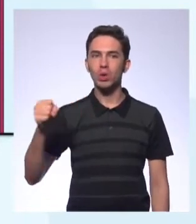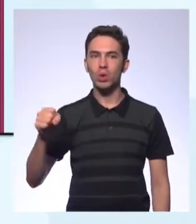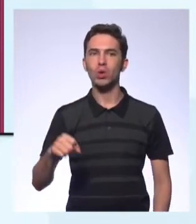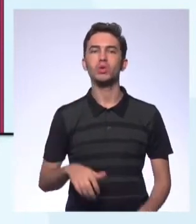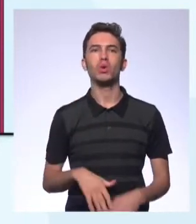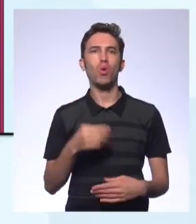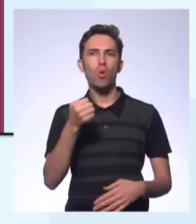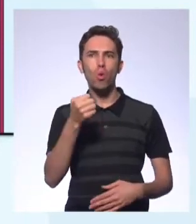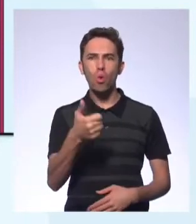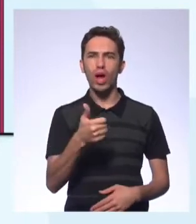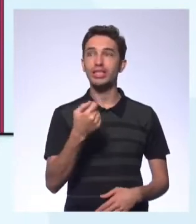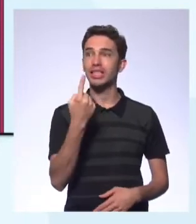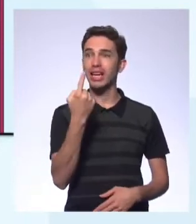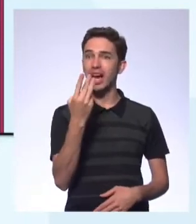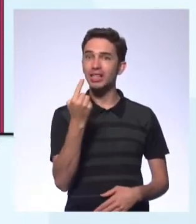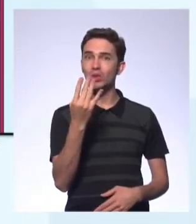quase